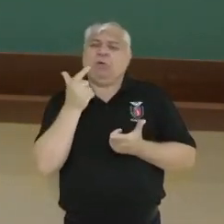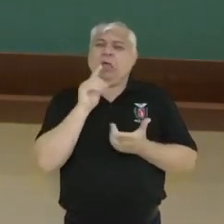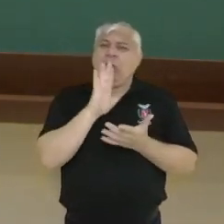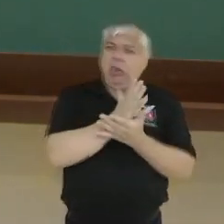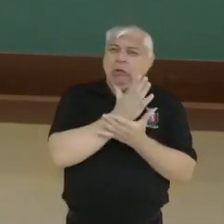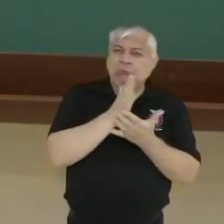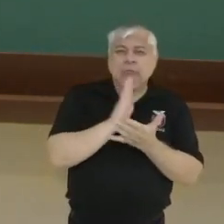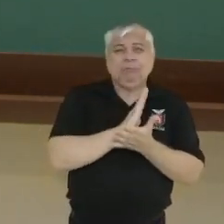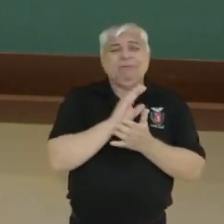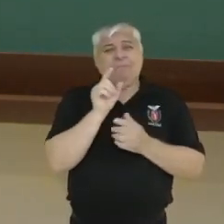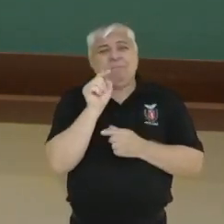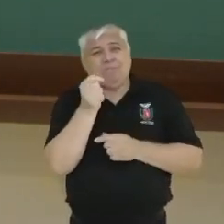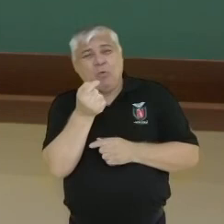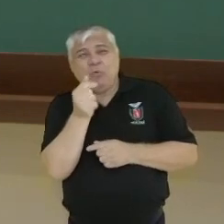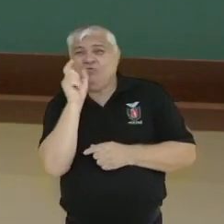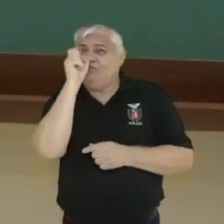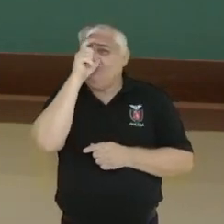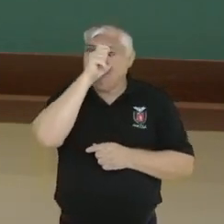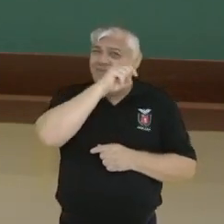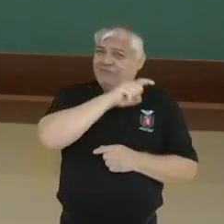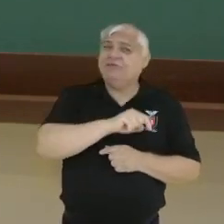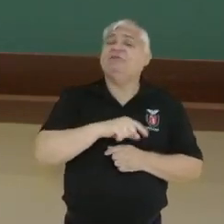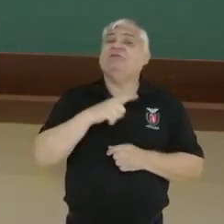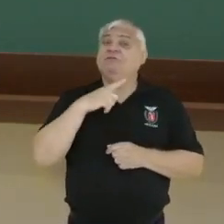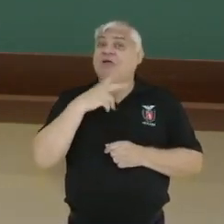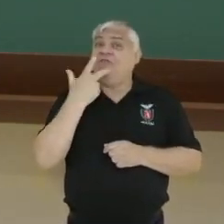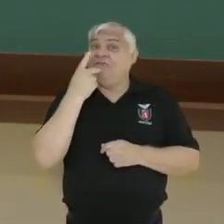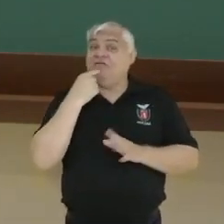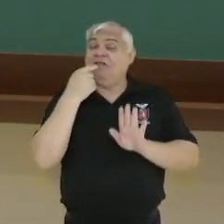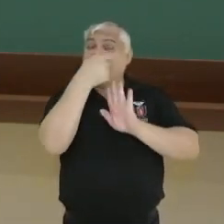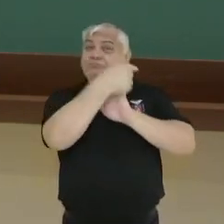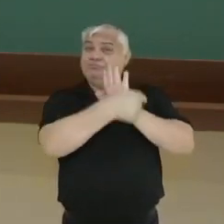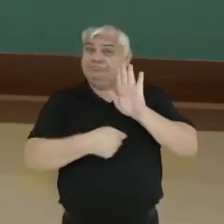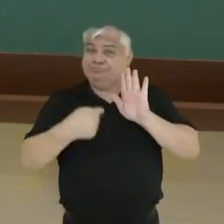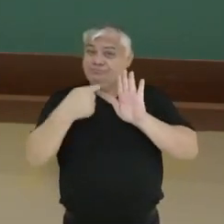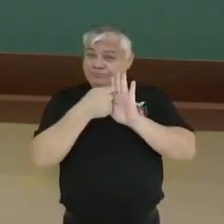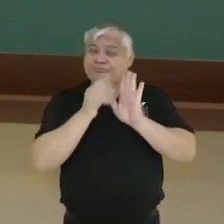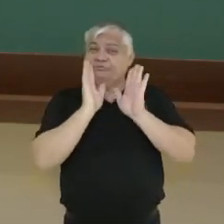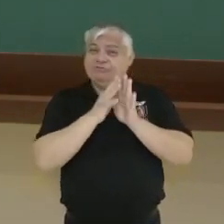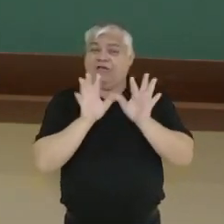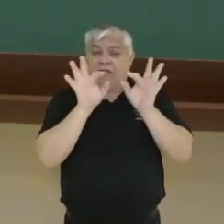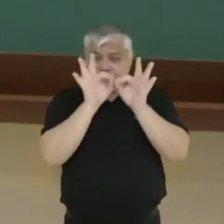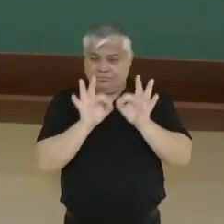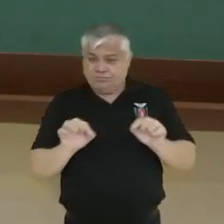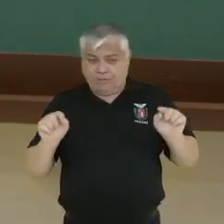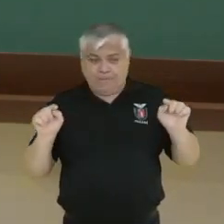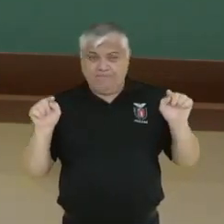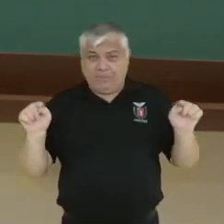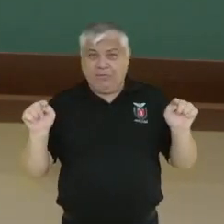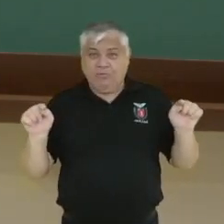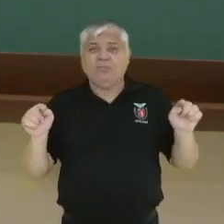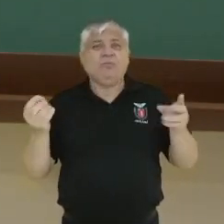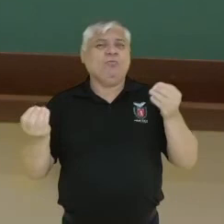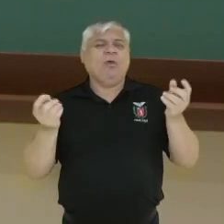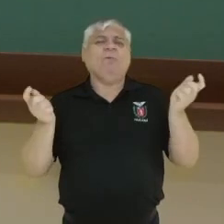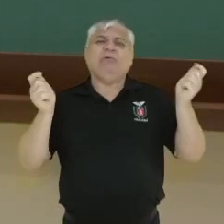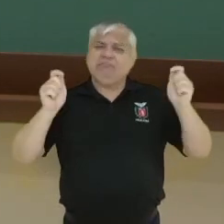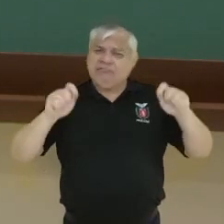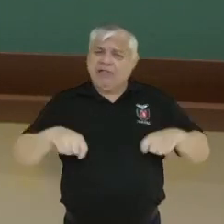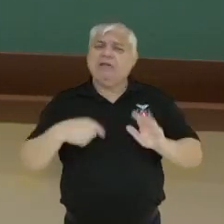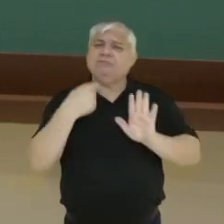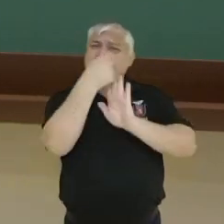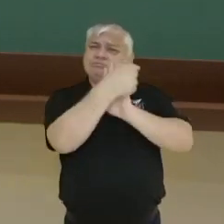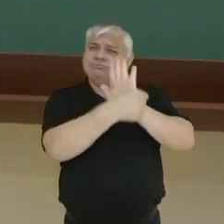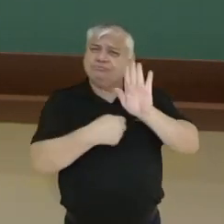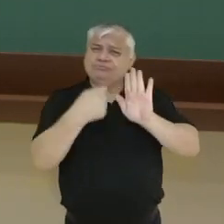Lembra que eu falei a equação da circunferência e falei da distância de 2 pontos? Tem as duas maneiras de resolver. Você pode usar a equação da circunferência